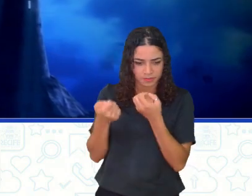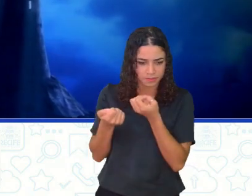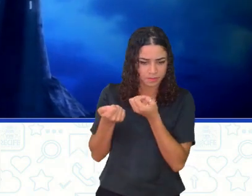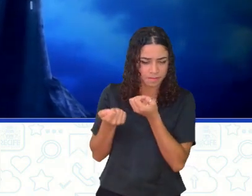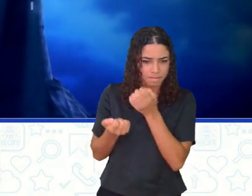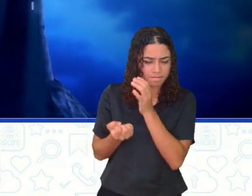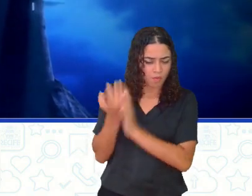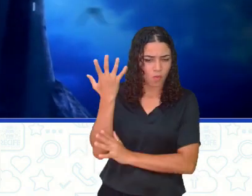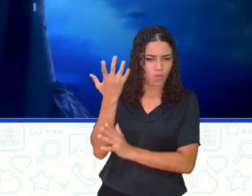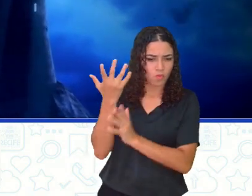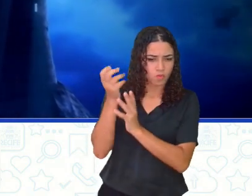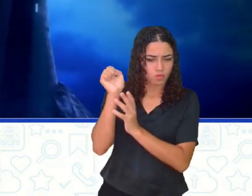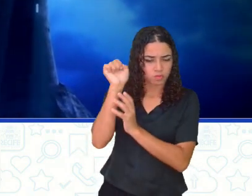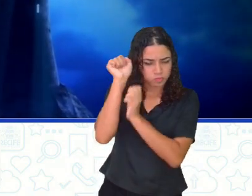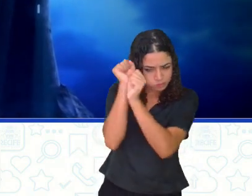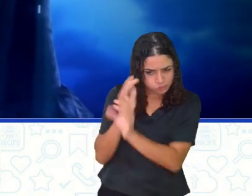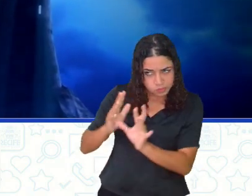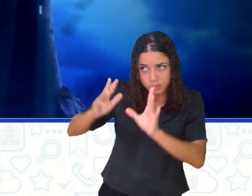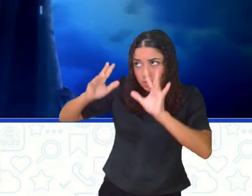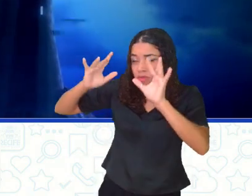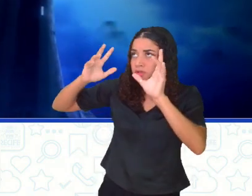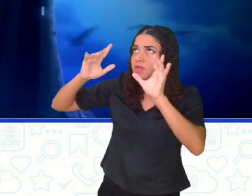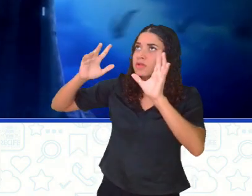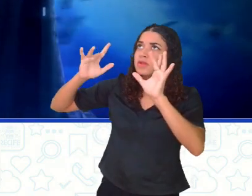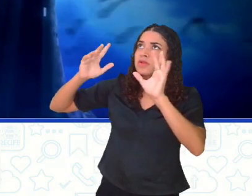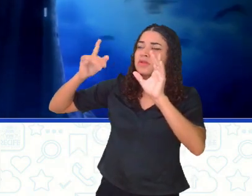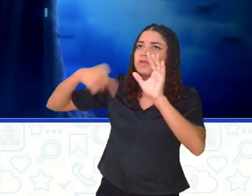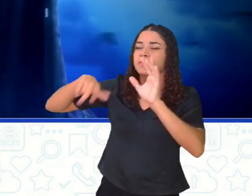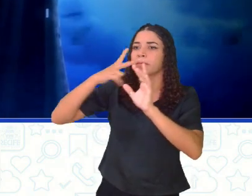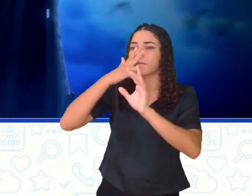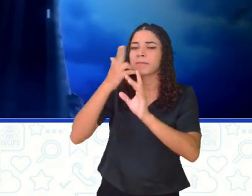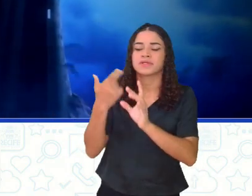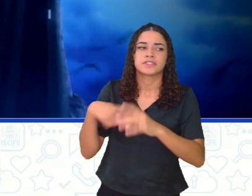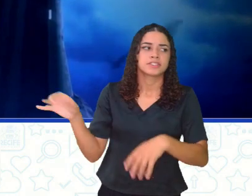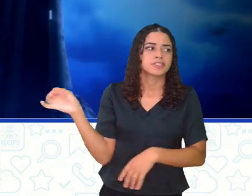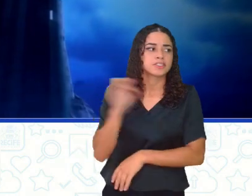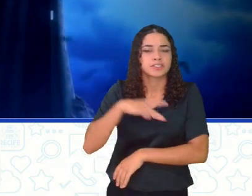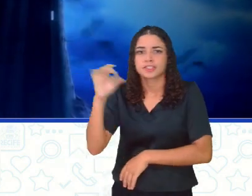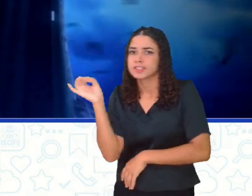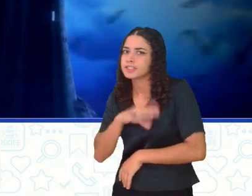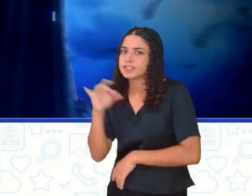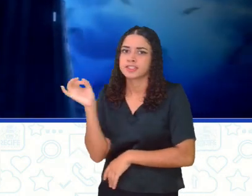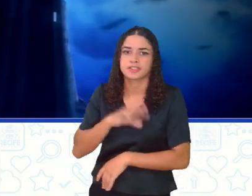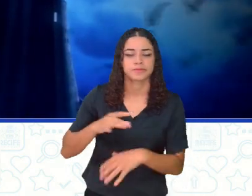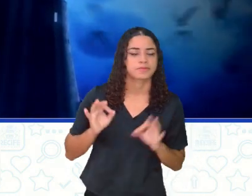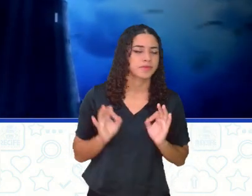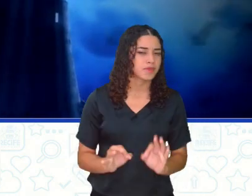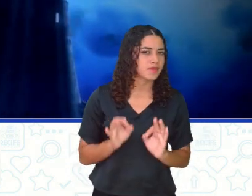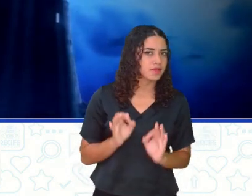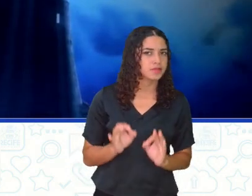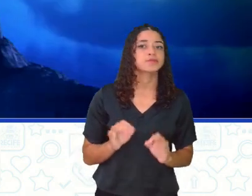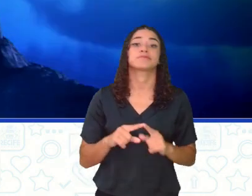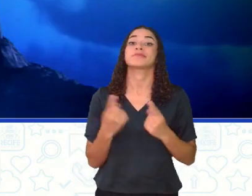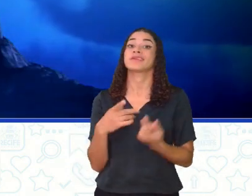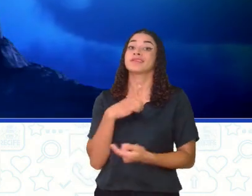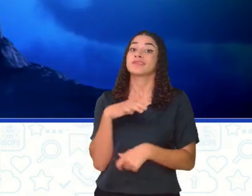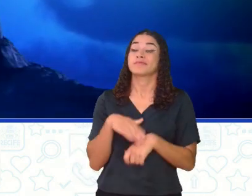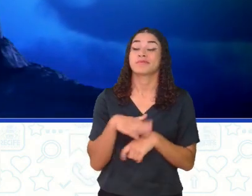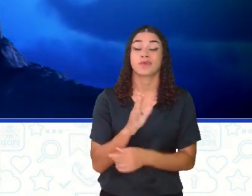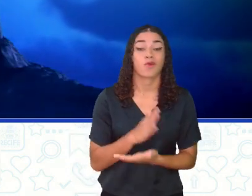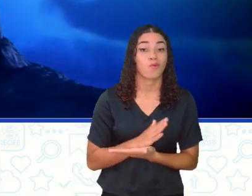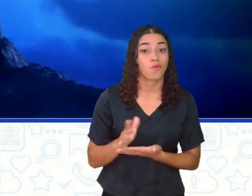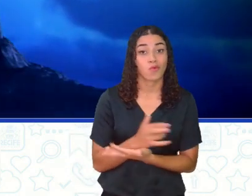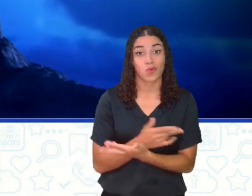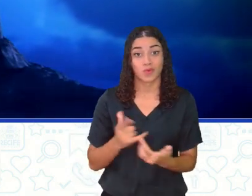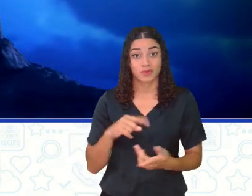aquela imagem. Então, a gente fica realmente, né, morrendo de medo, como costumamos falar. Mas tem mais alguma